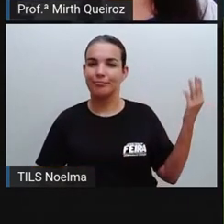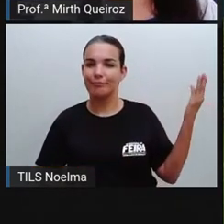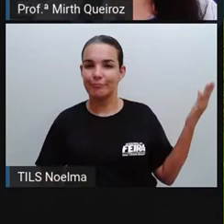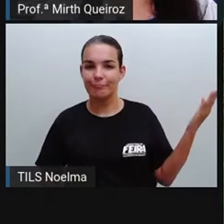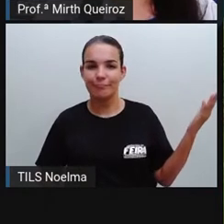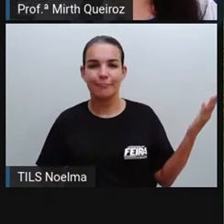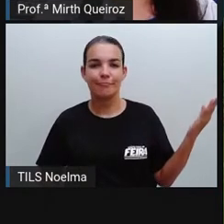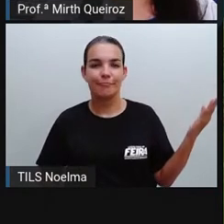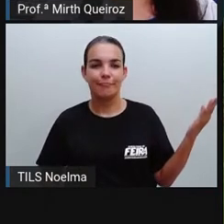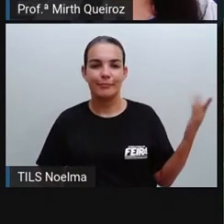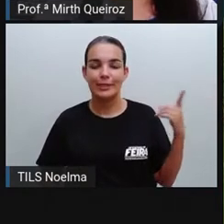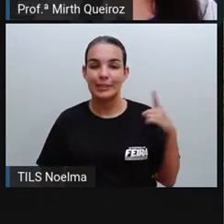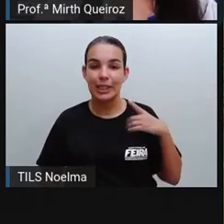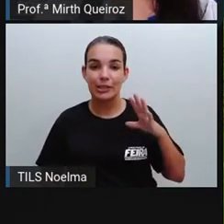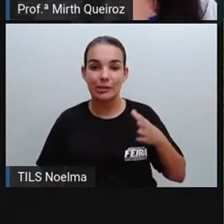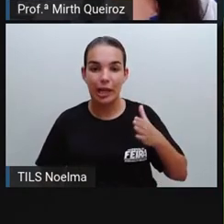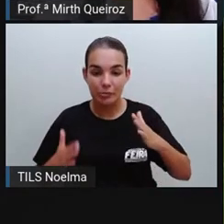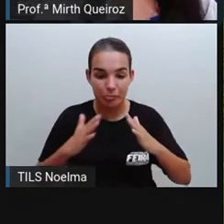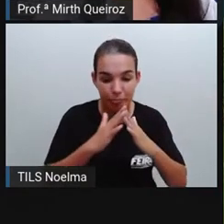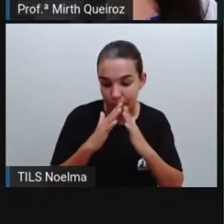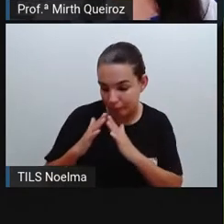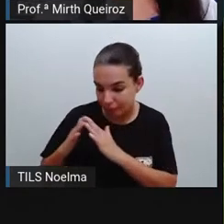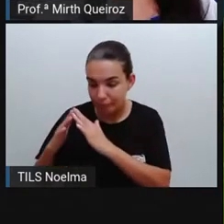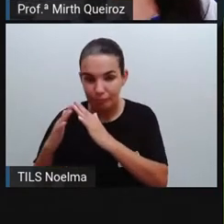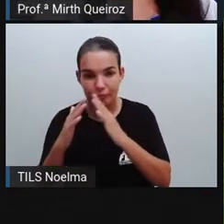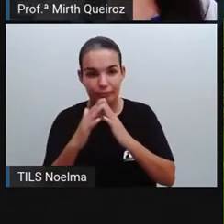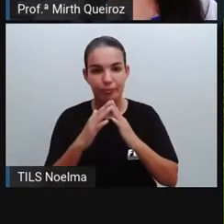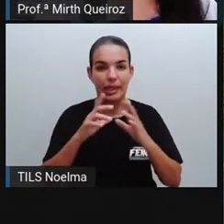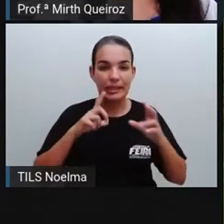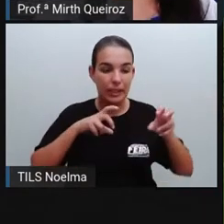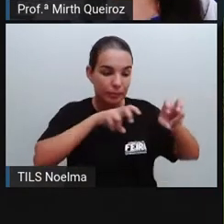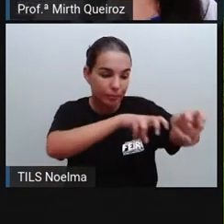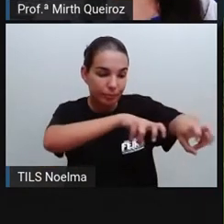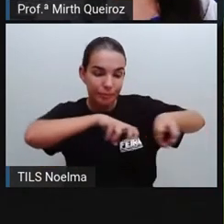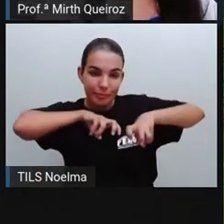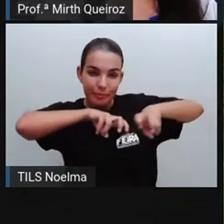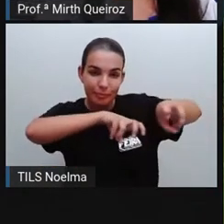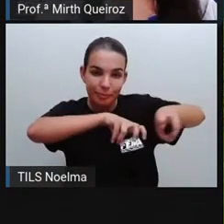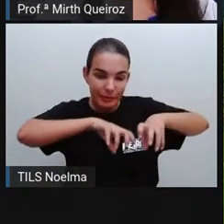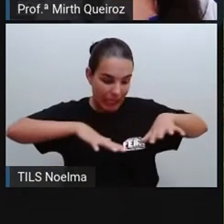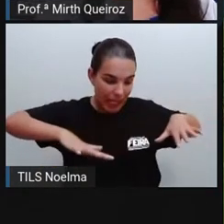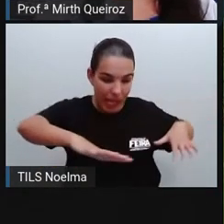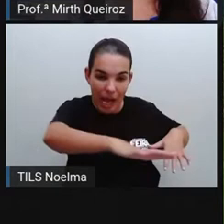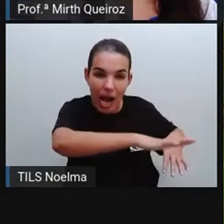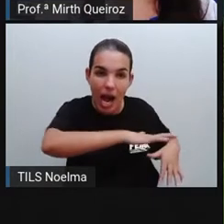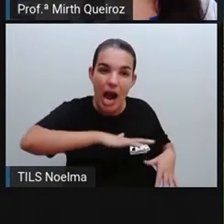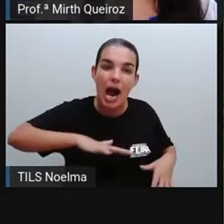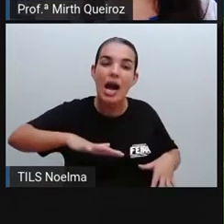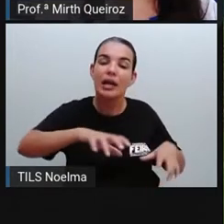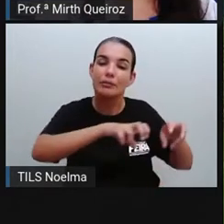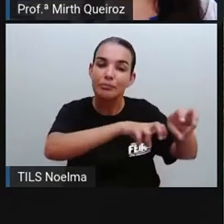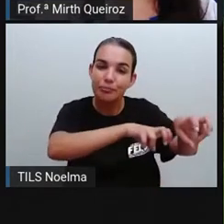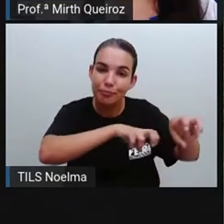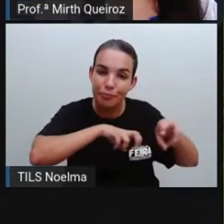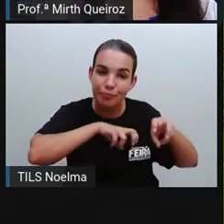Nós já temos um povoado aqui, os campos agrícolas fazem parte aí dessa paisagem